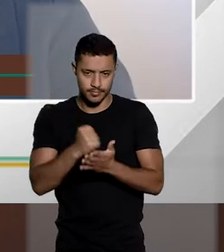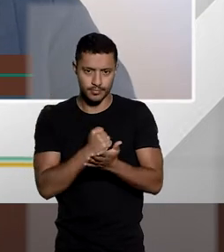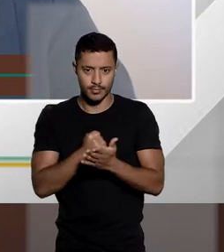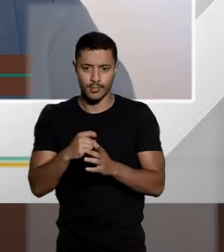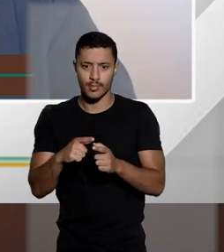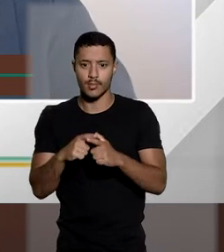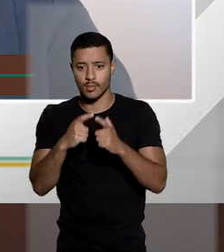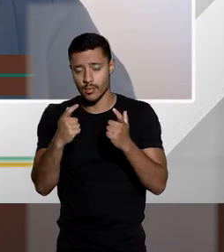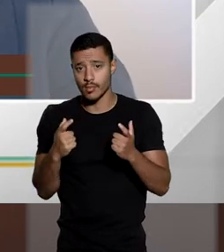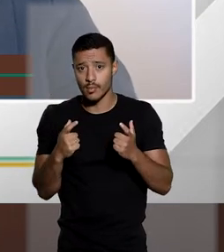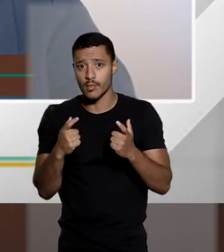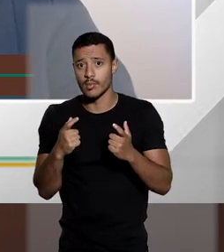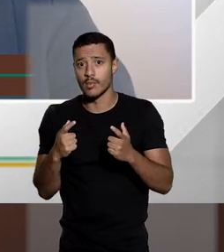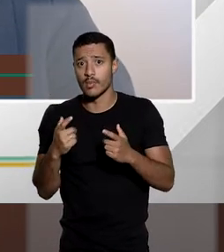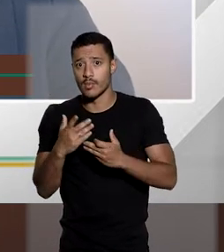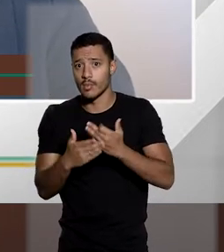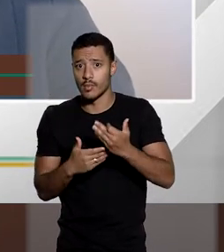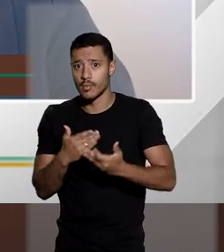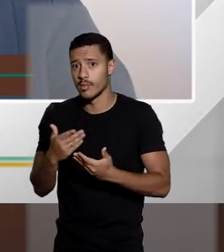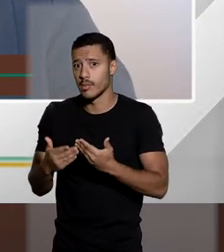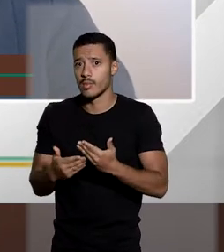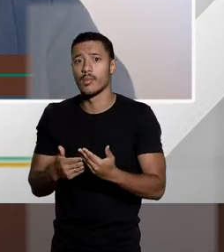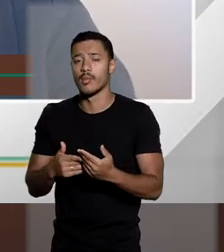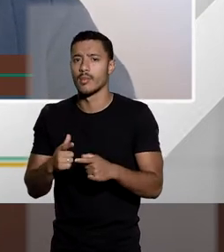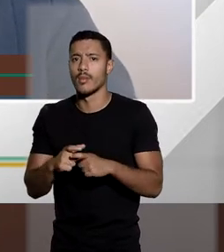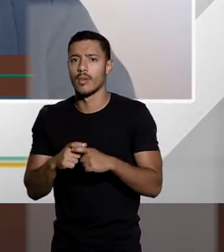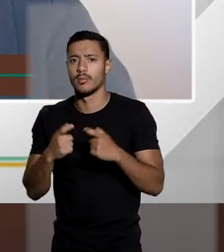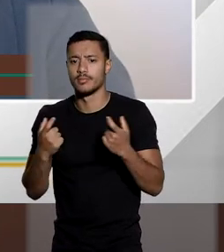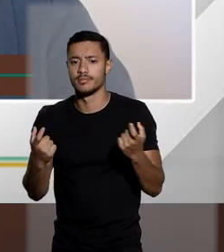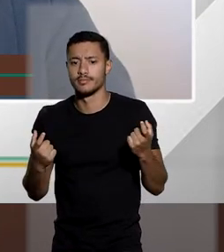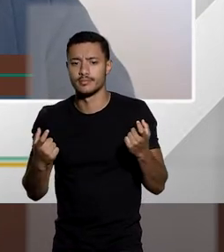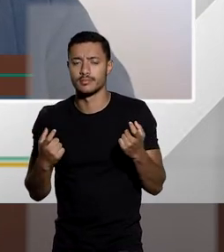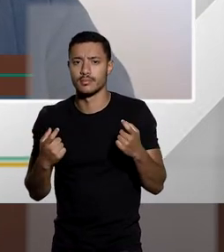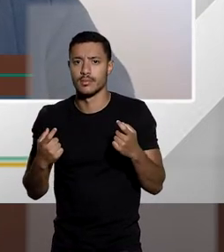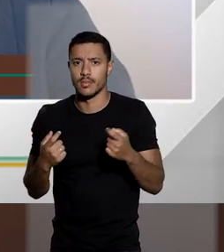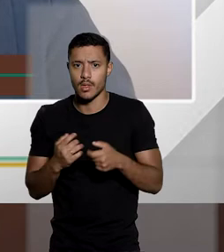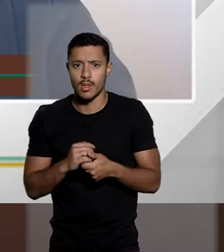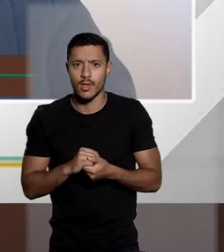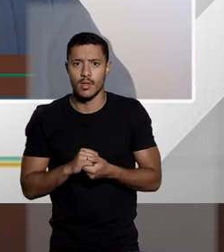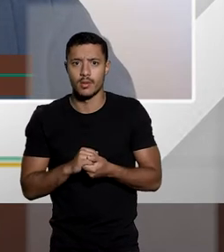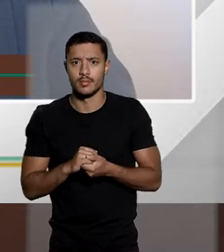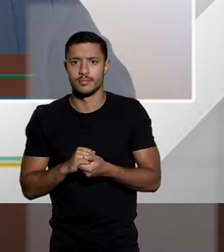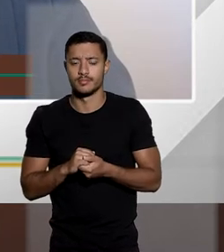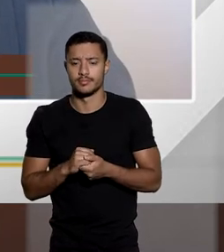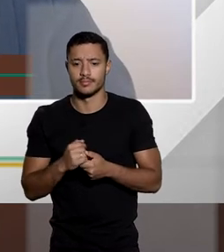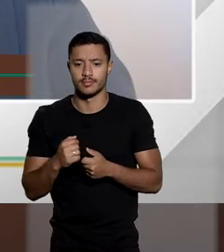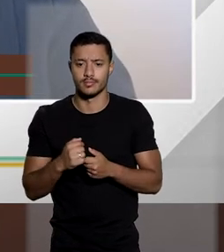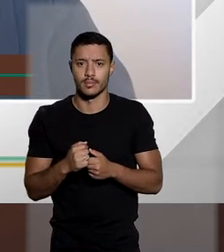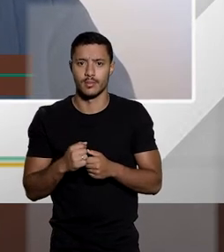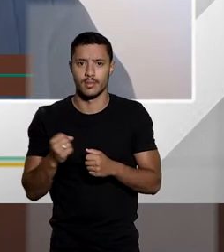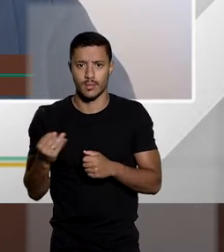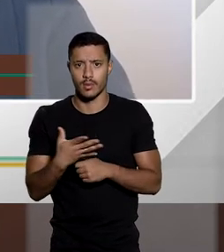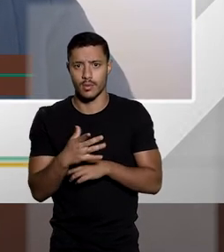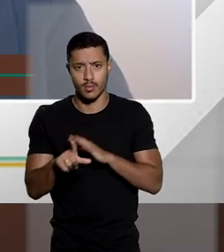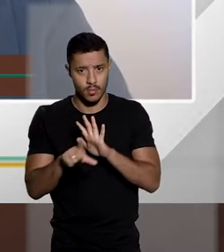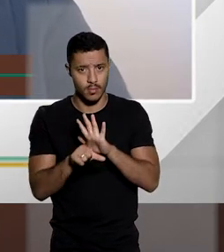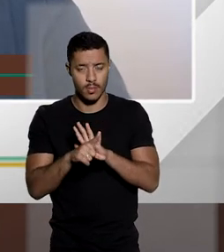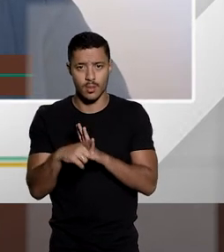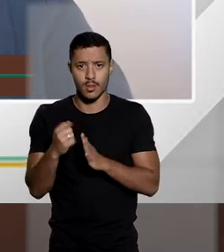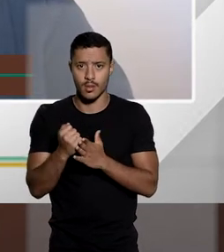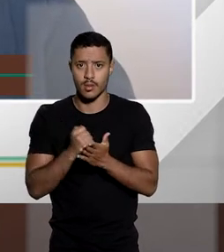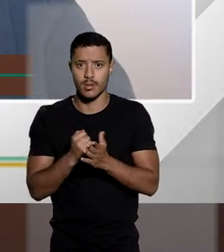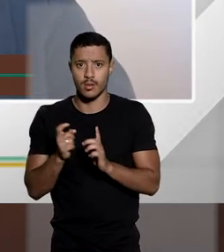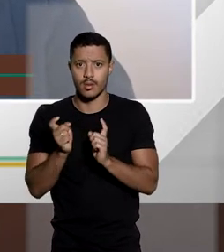grande vulto, modificações imensas, né, que são veiculadas na nova legislação nos